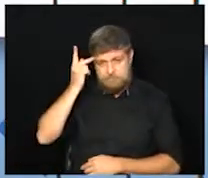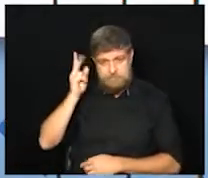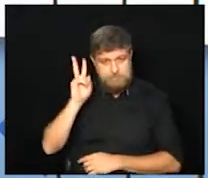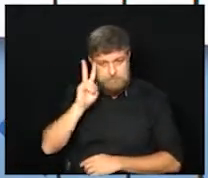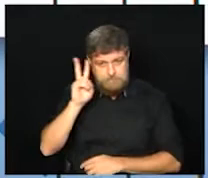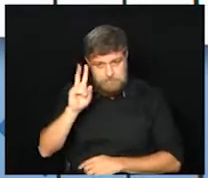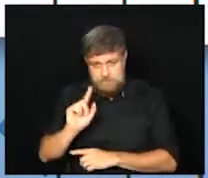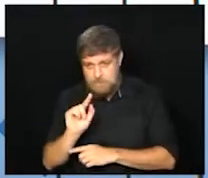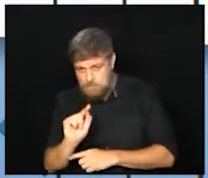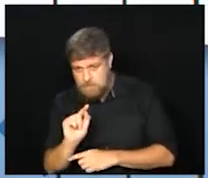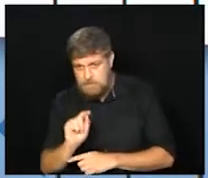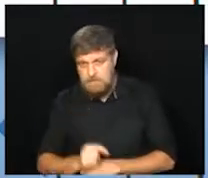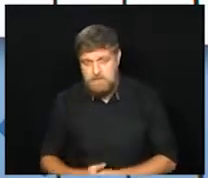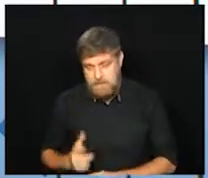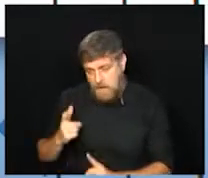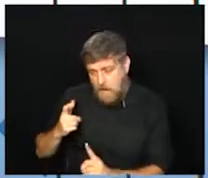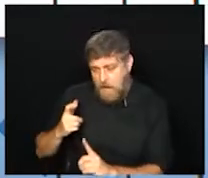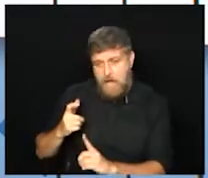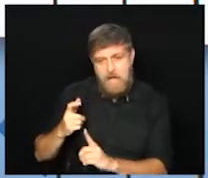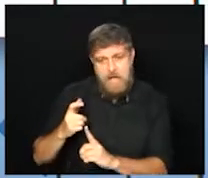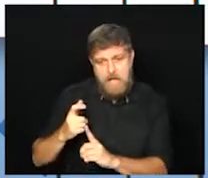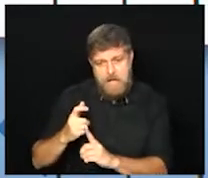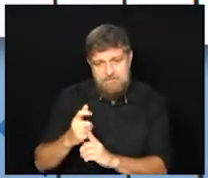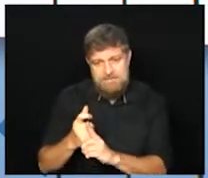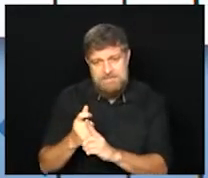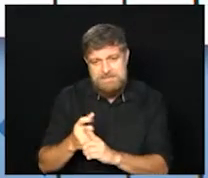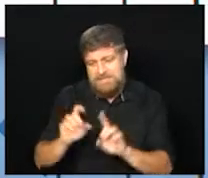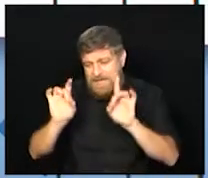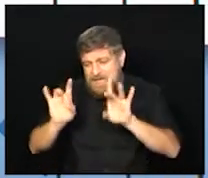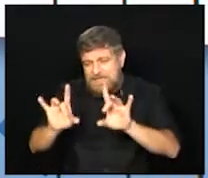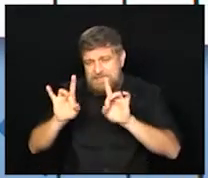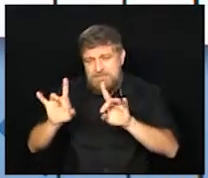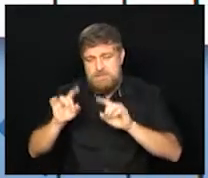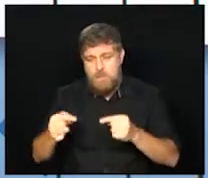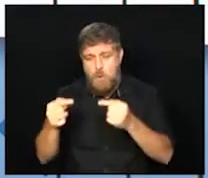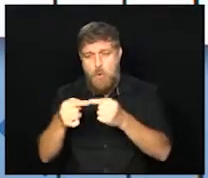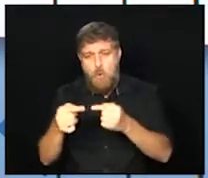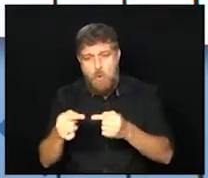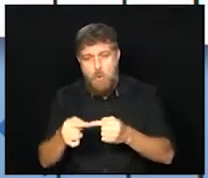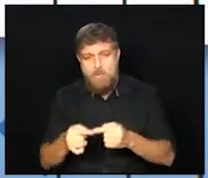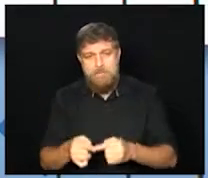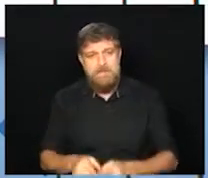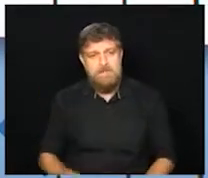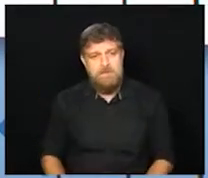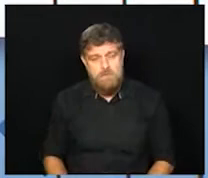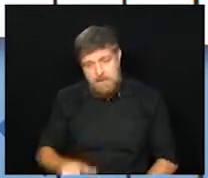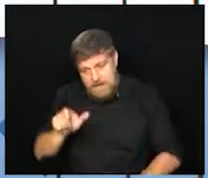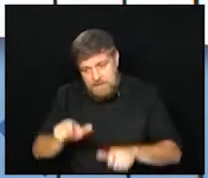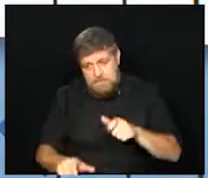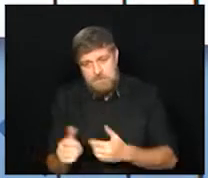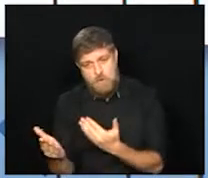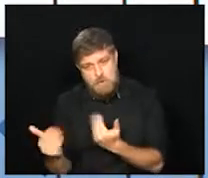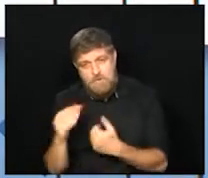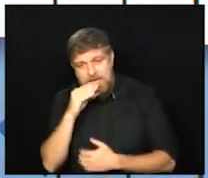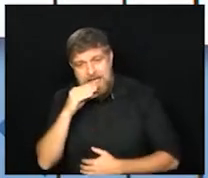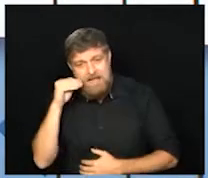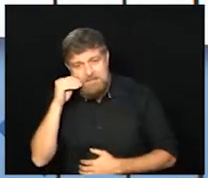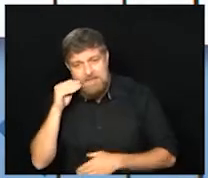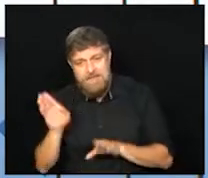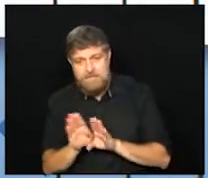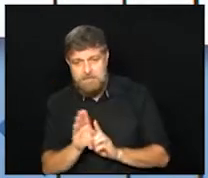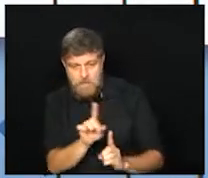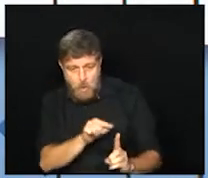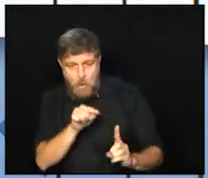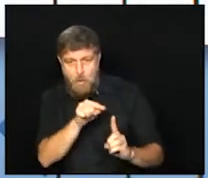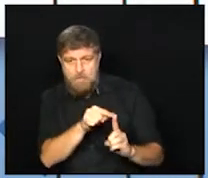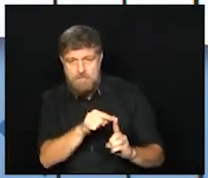porque essa vacina especificamente, ela é indicada para esse novo público que agora passa também a ser alvo da